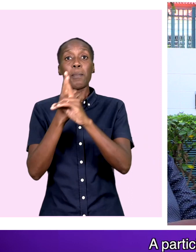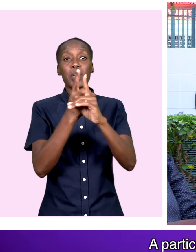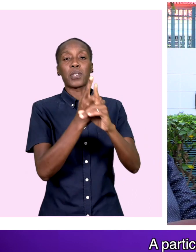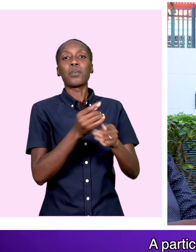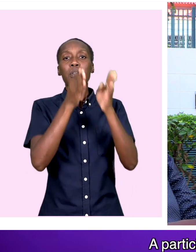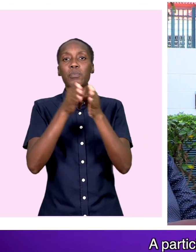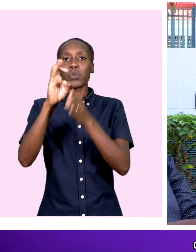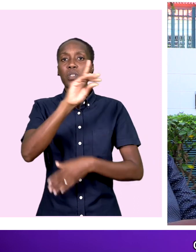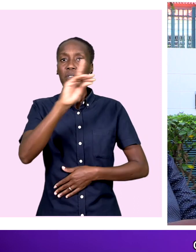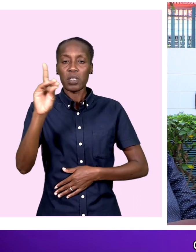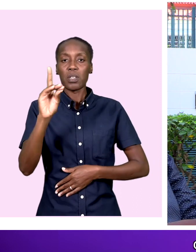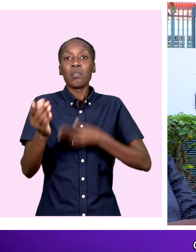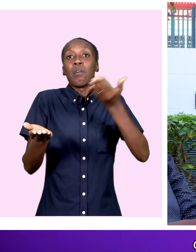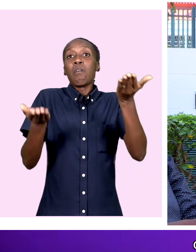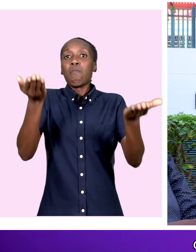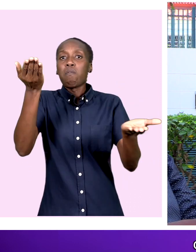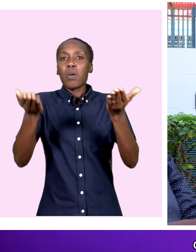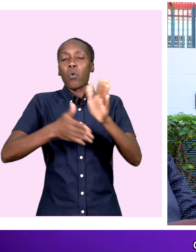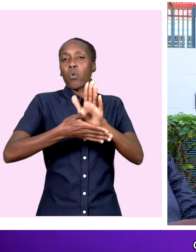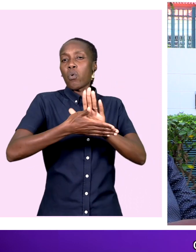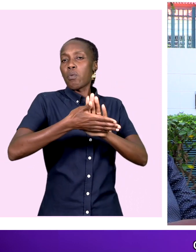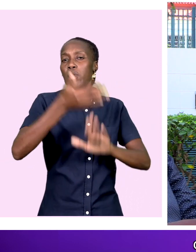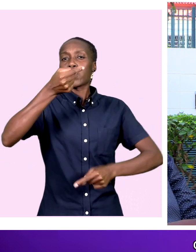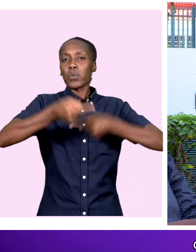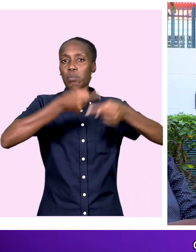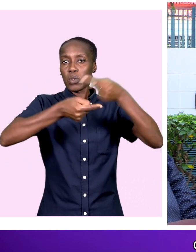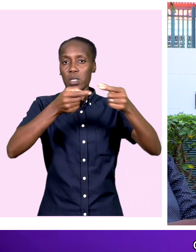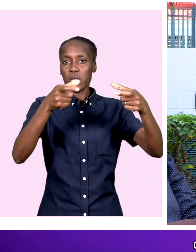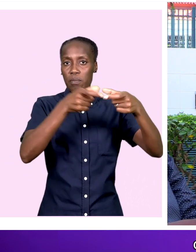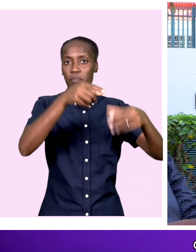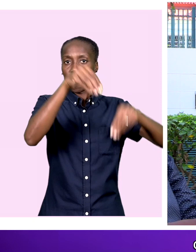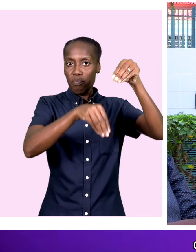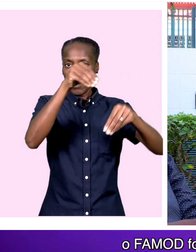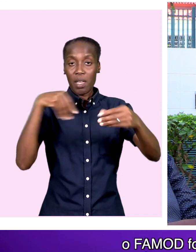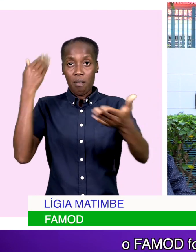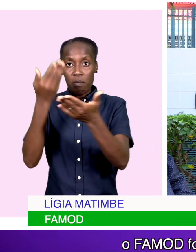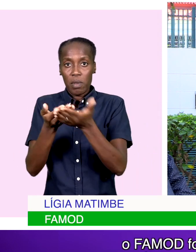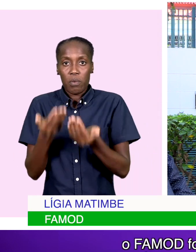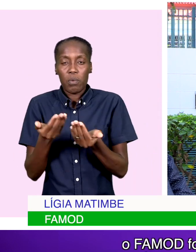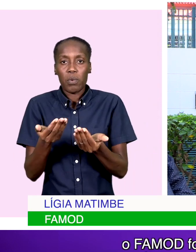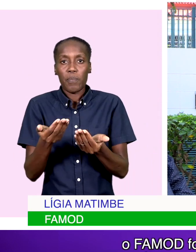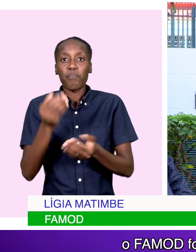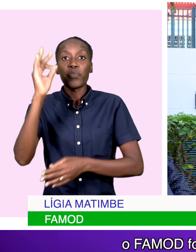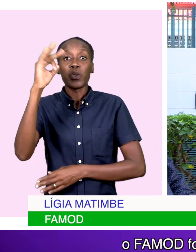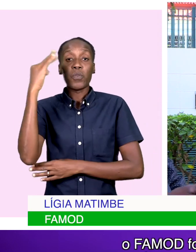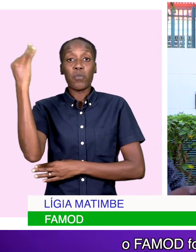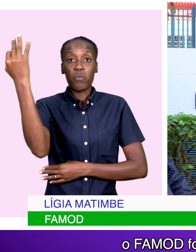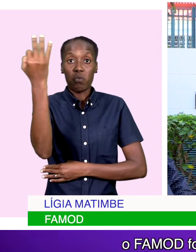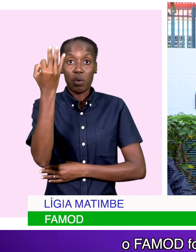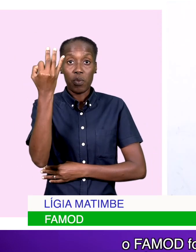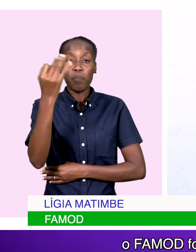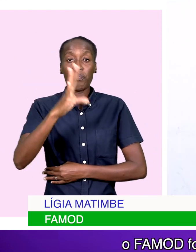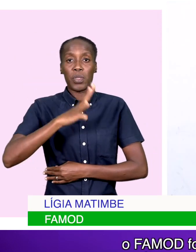que temos feito desde o início do processo de recenseamento até o momento é que o FAMOD